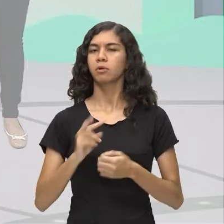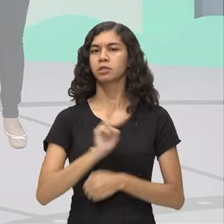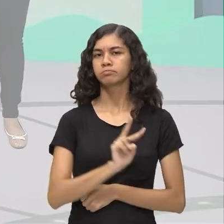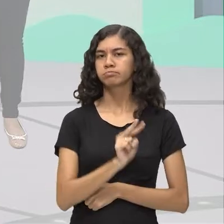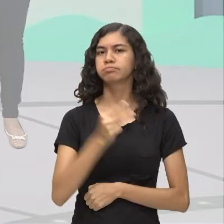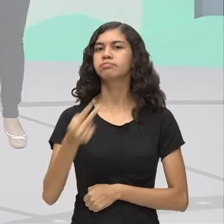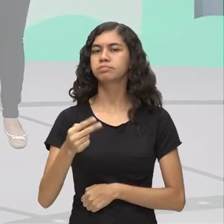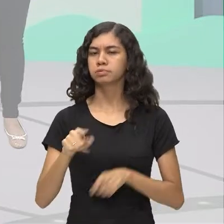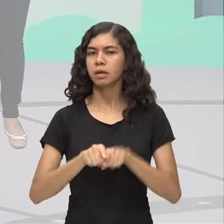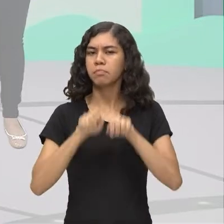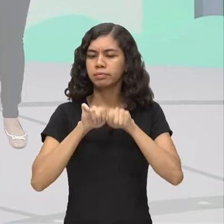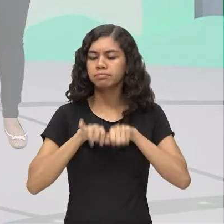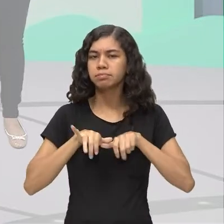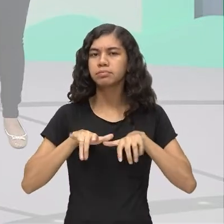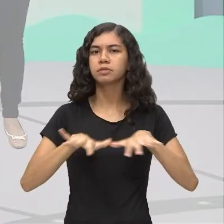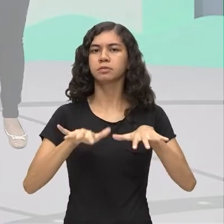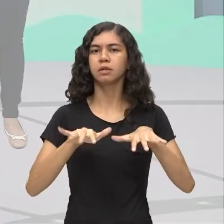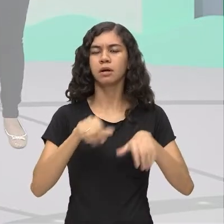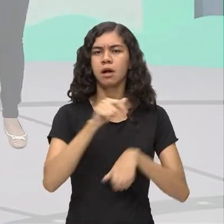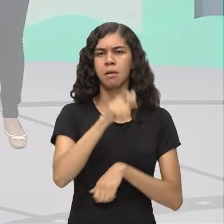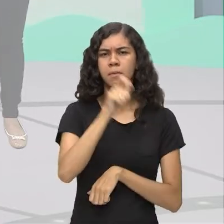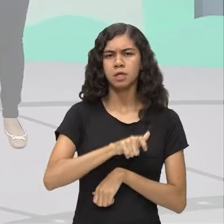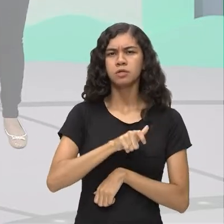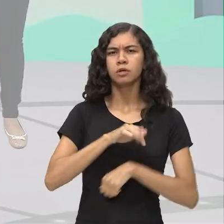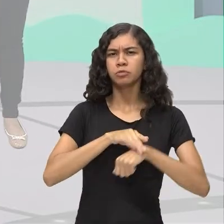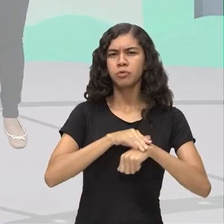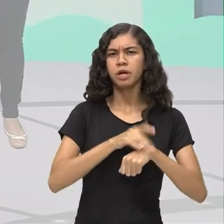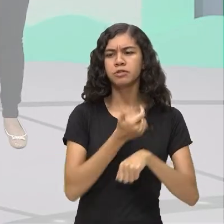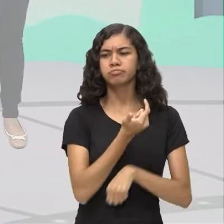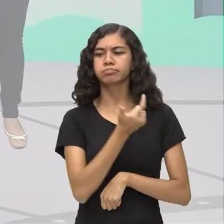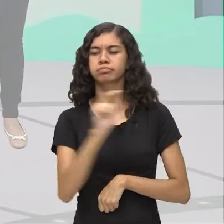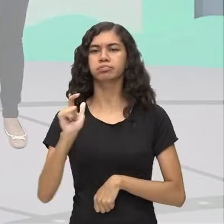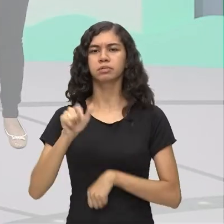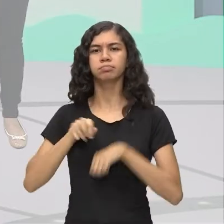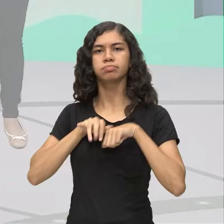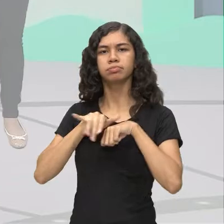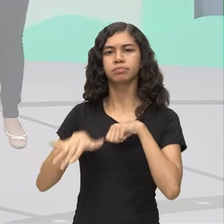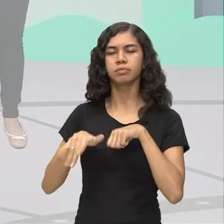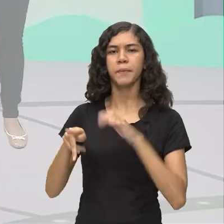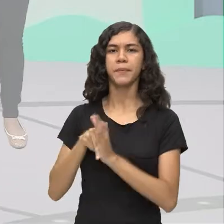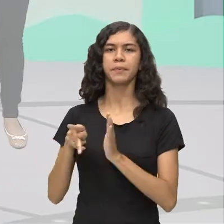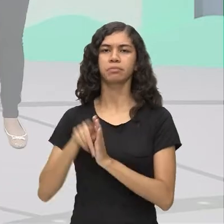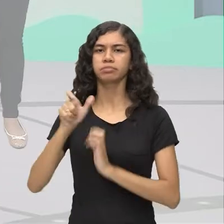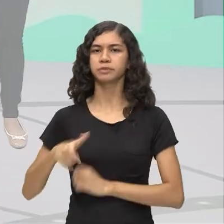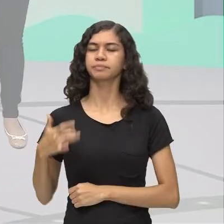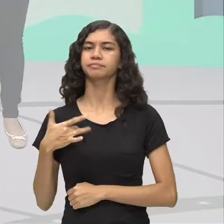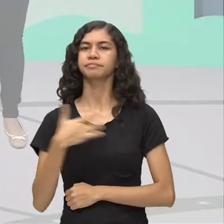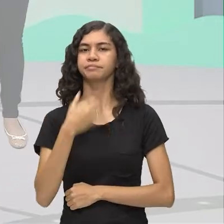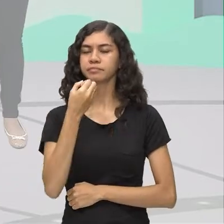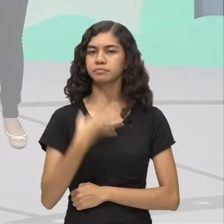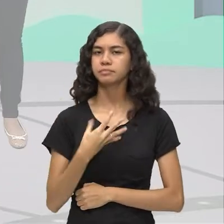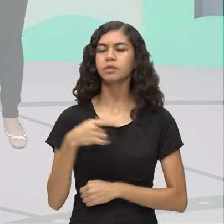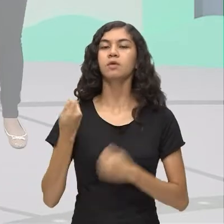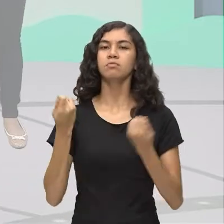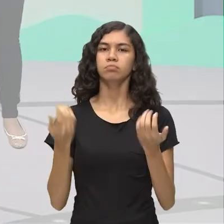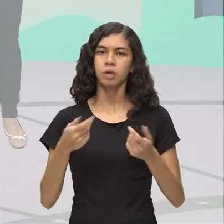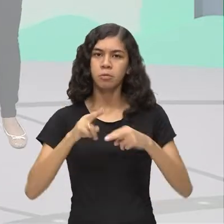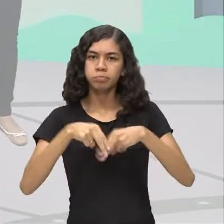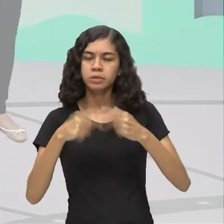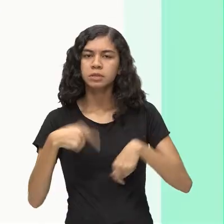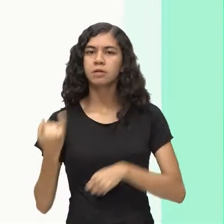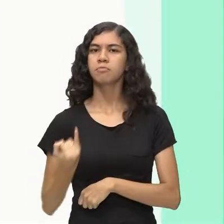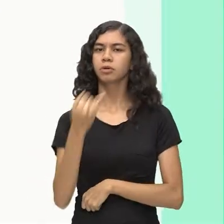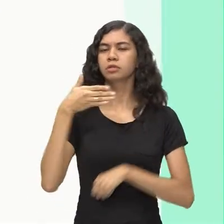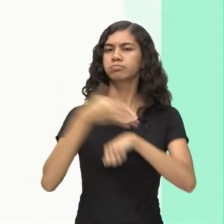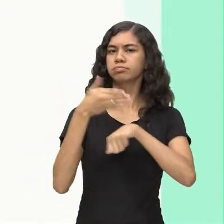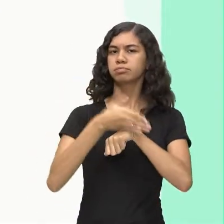está infectada para uma pessoa sadia, tá? Por isso é importante sempre você estar indo ao médico e testando para as ISTs.